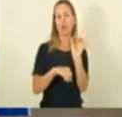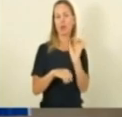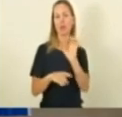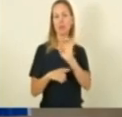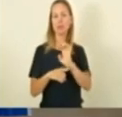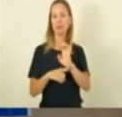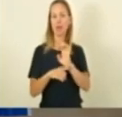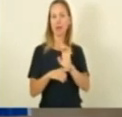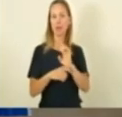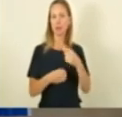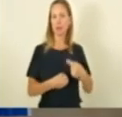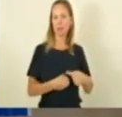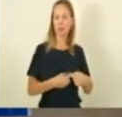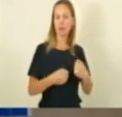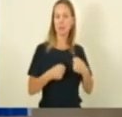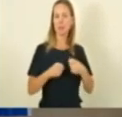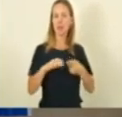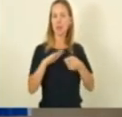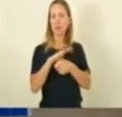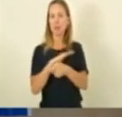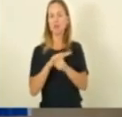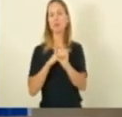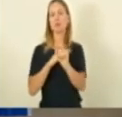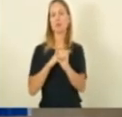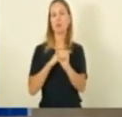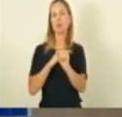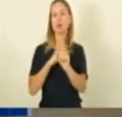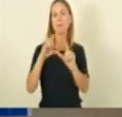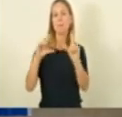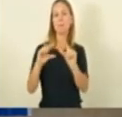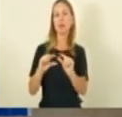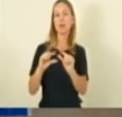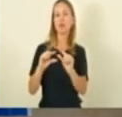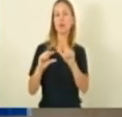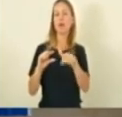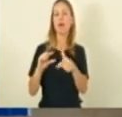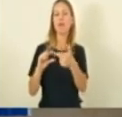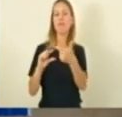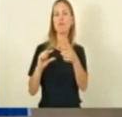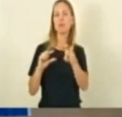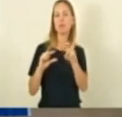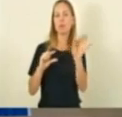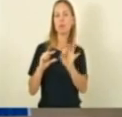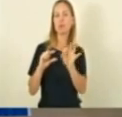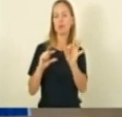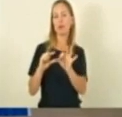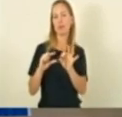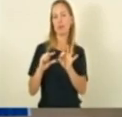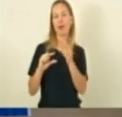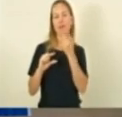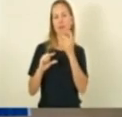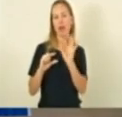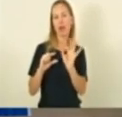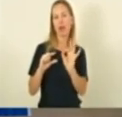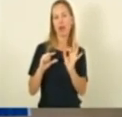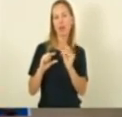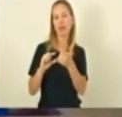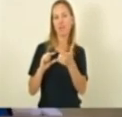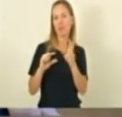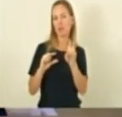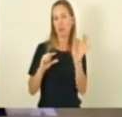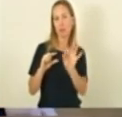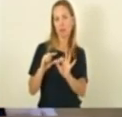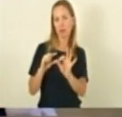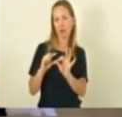e municípios têm que investir no mínimo 25%. Ela não diz que são 25%.